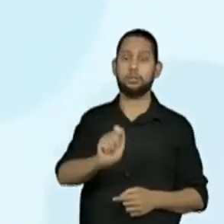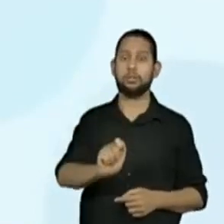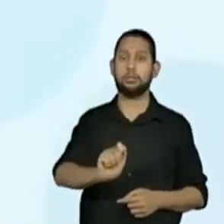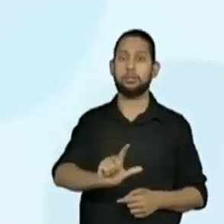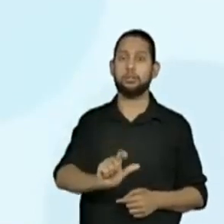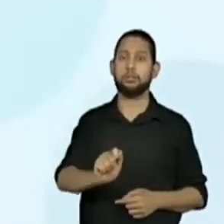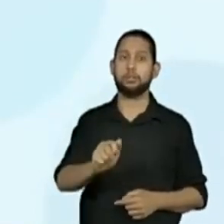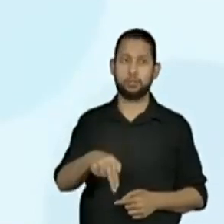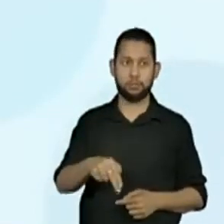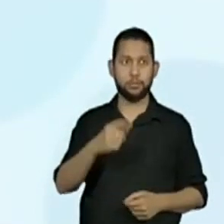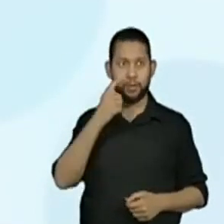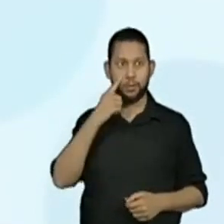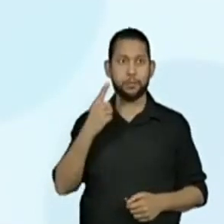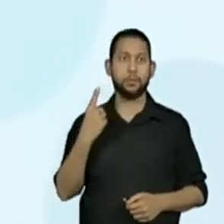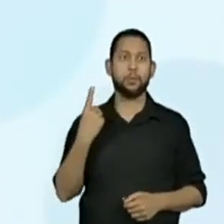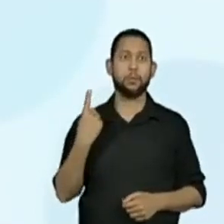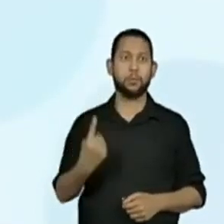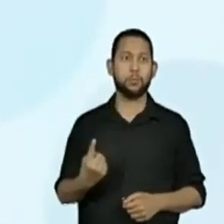1,